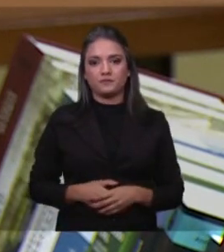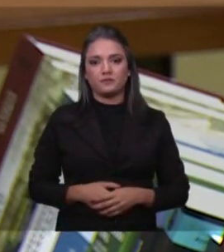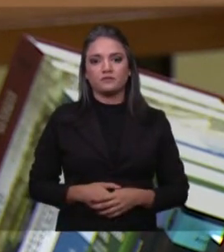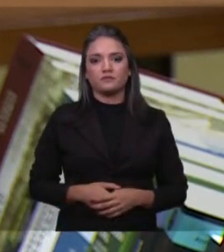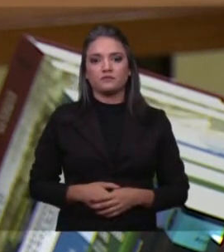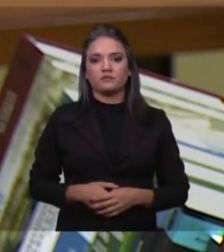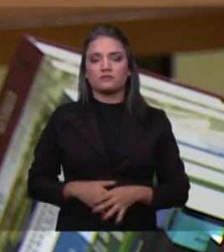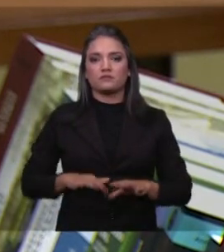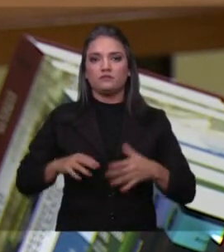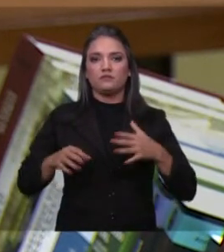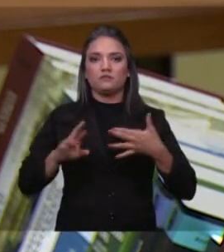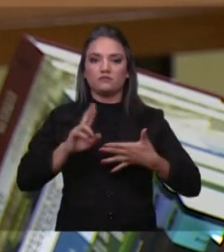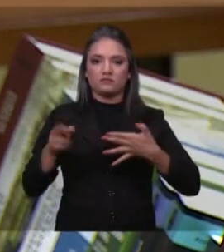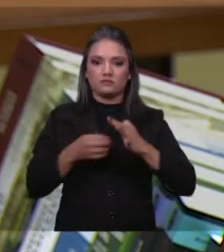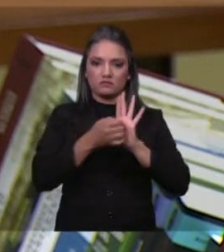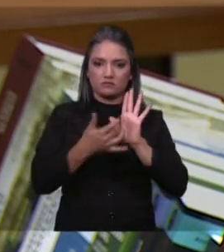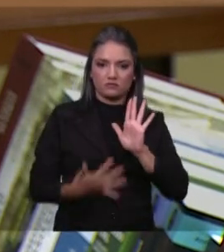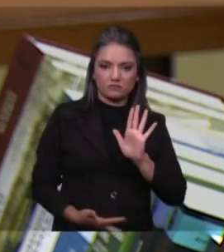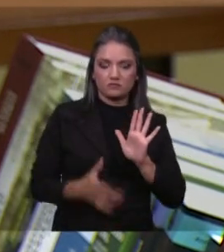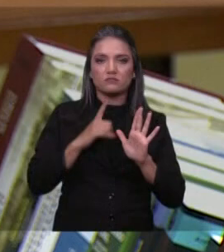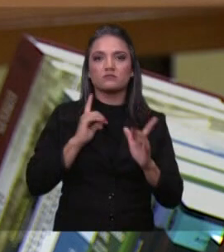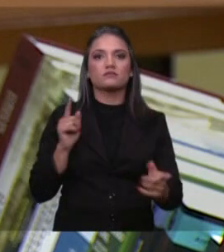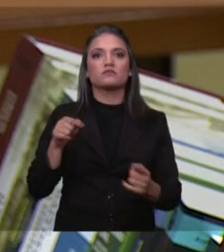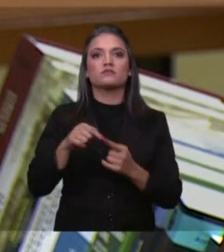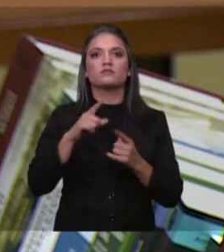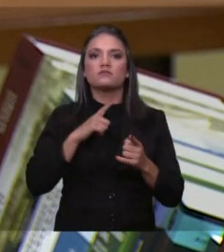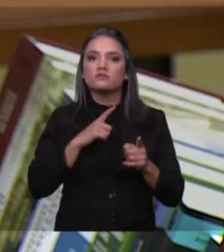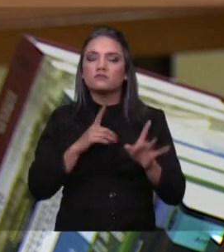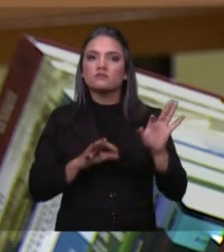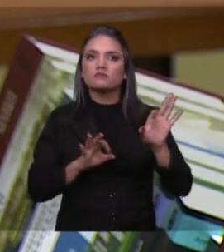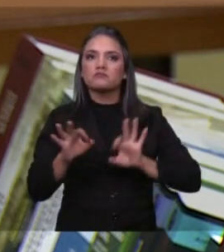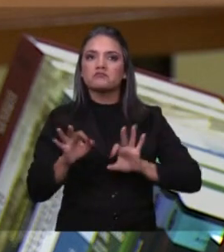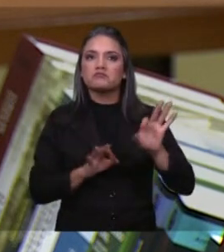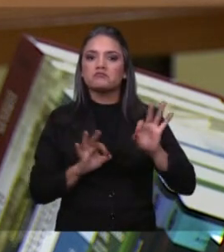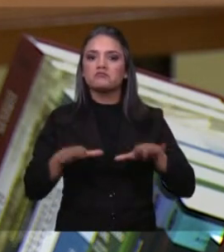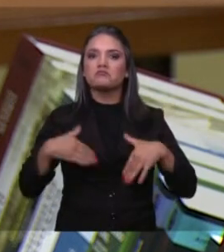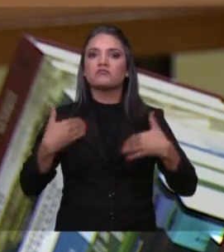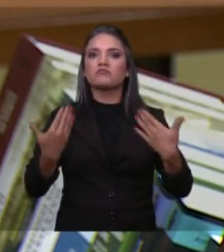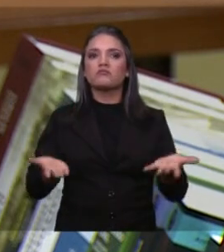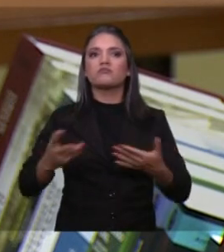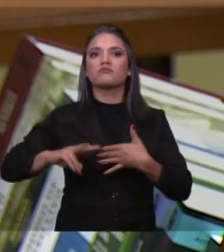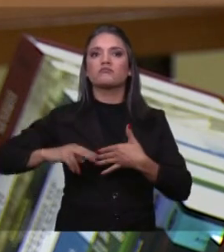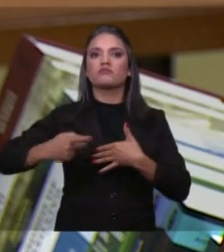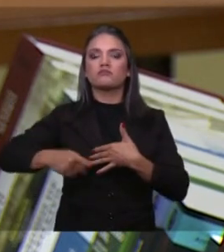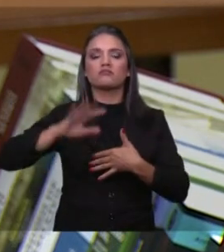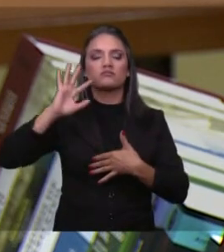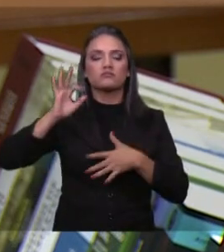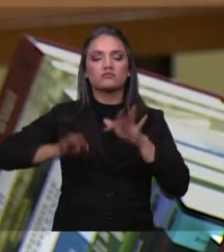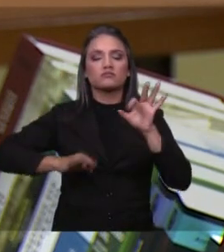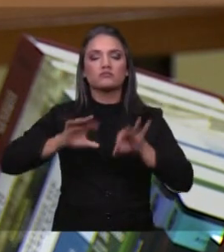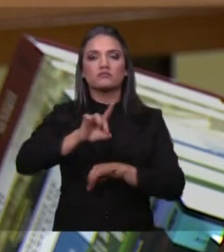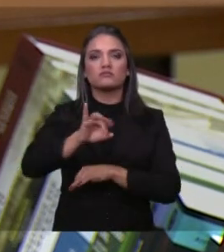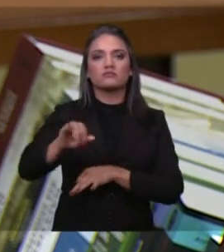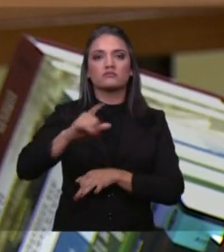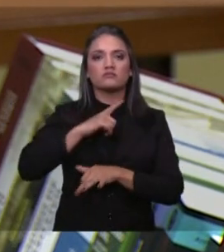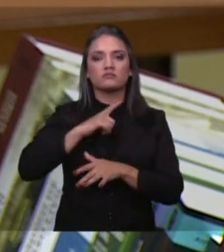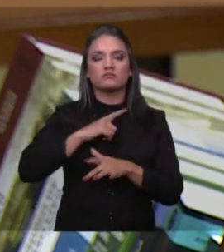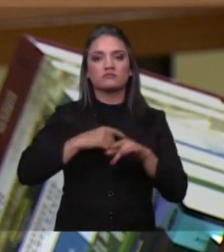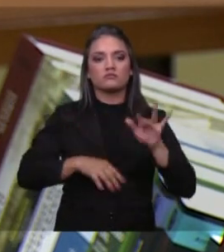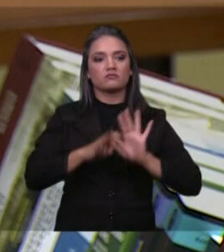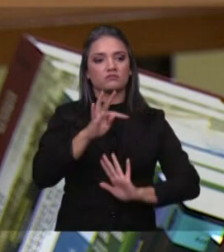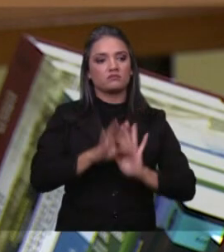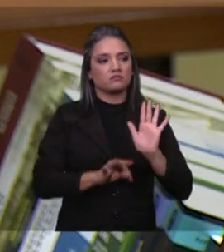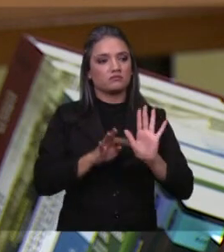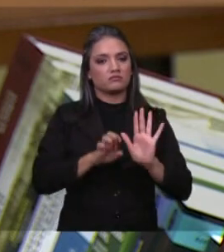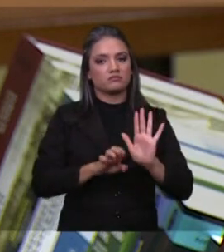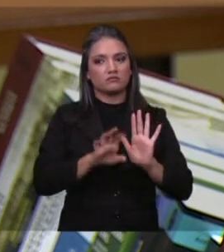Embargo de declaração provisória em parte, com o fim de modular os efeitos do julgamento para assentar a aplicabilidade dos efeitos da tese jurídica